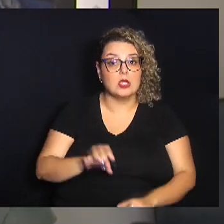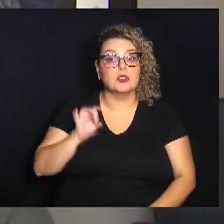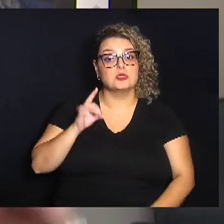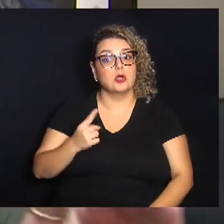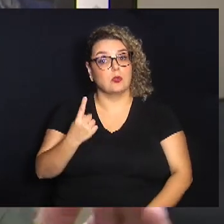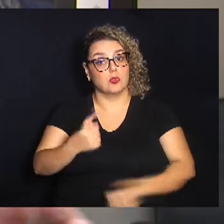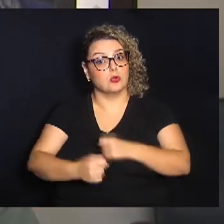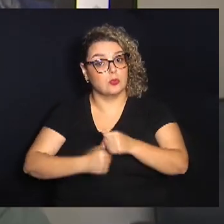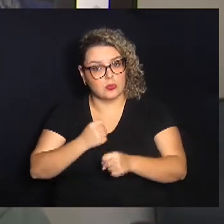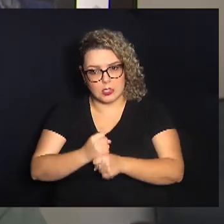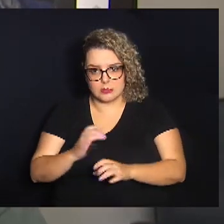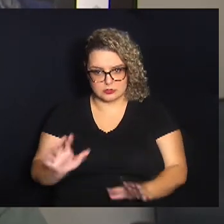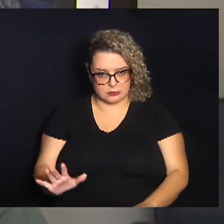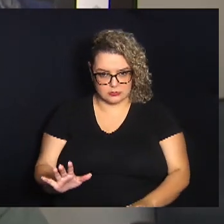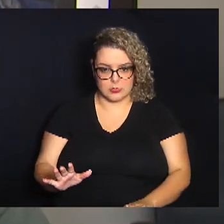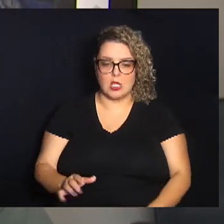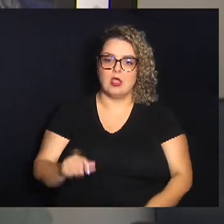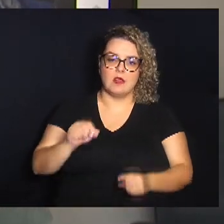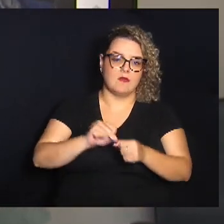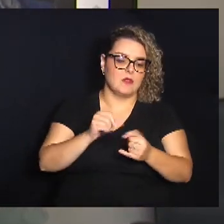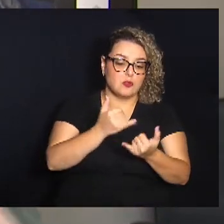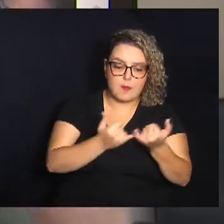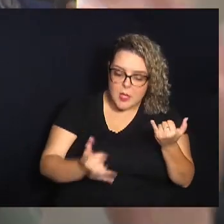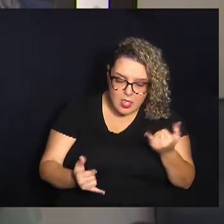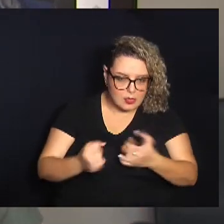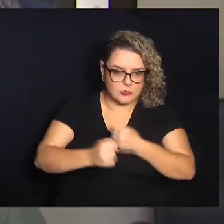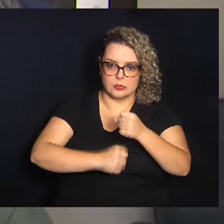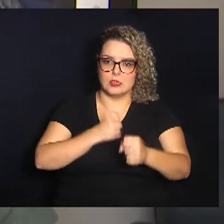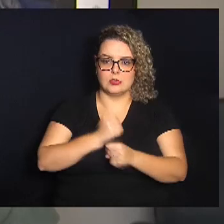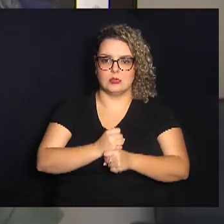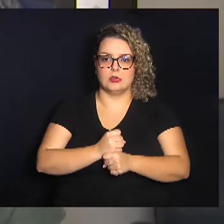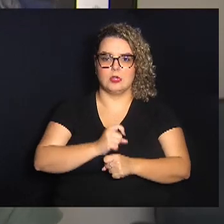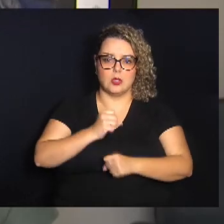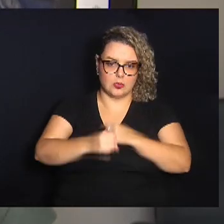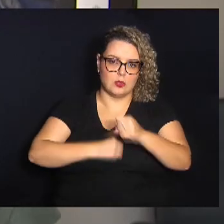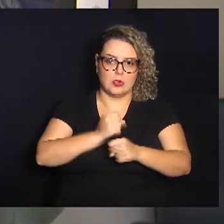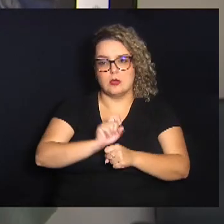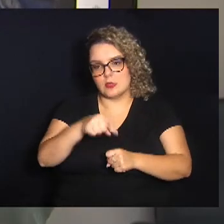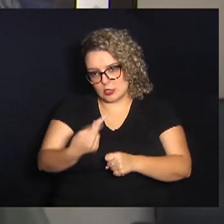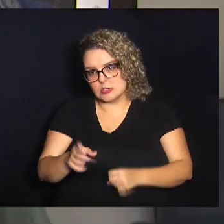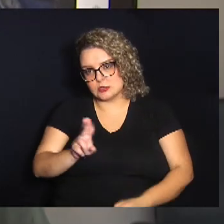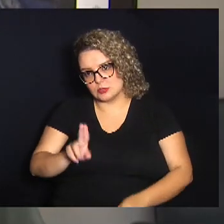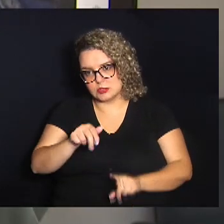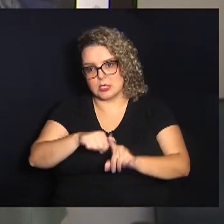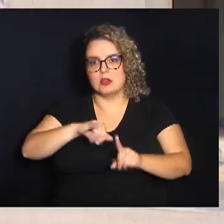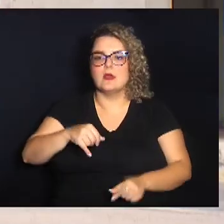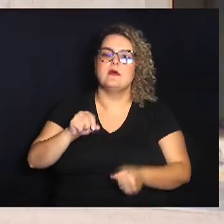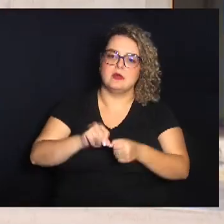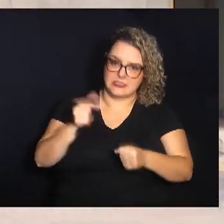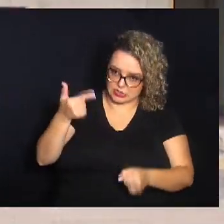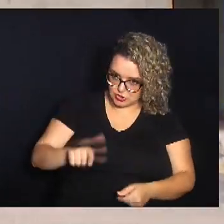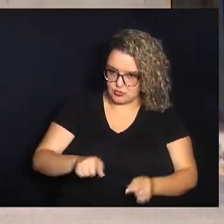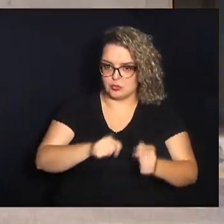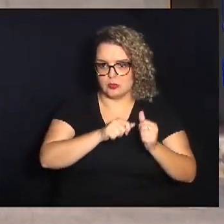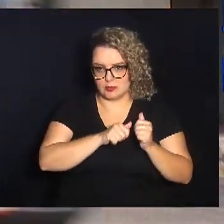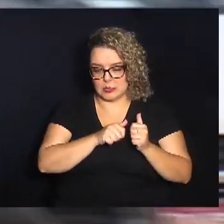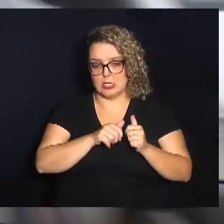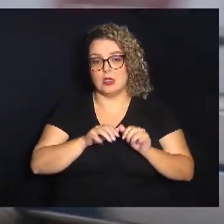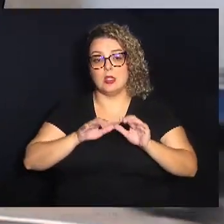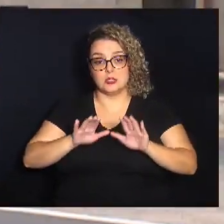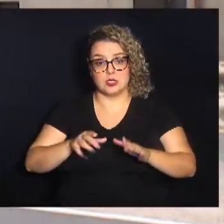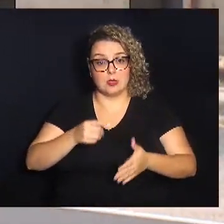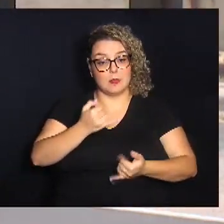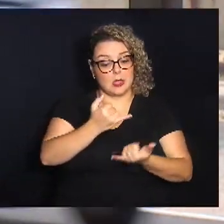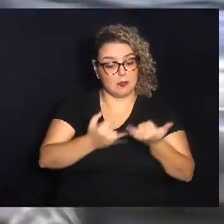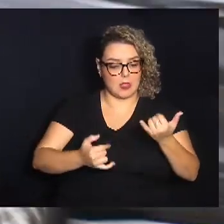ano vigente. Mesmo que ele tenha feito no meio do ano, no ano seguinte, se ele for usar em janeiro, ele tem que refazer o benefício. Já para a meia